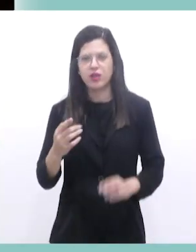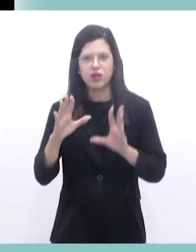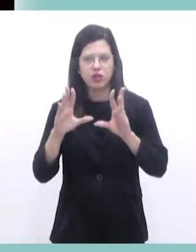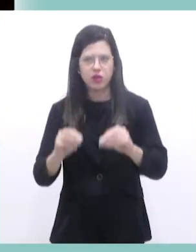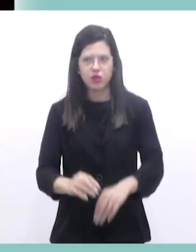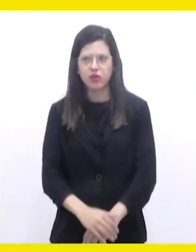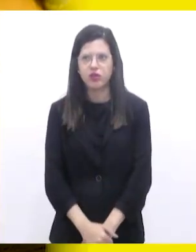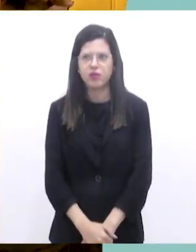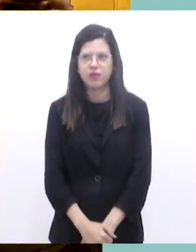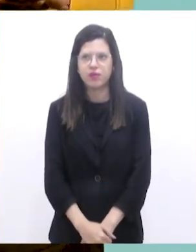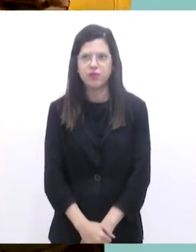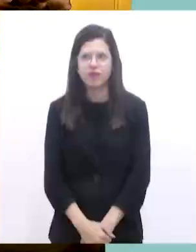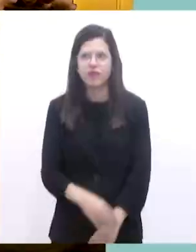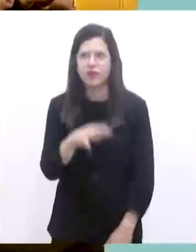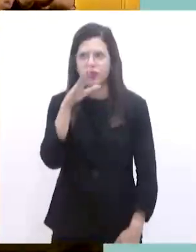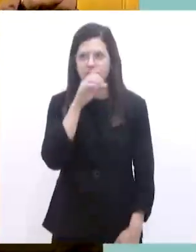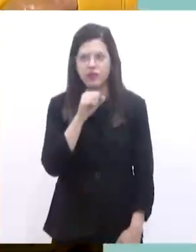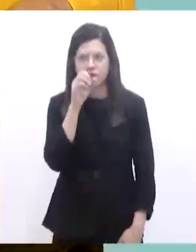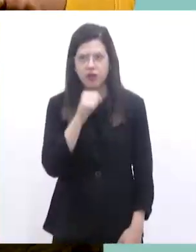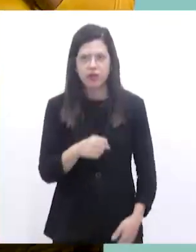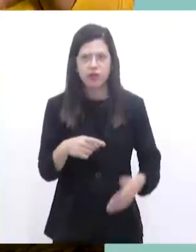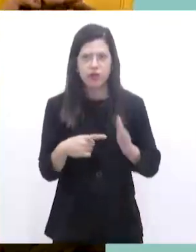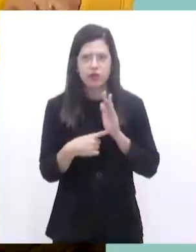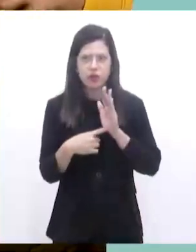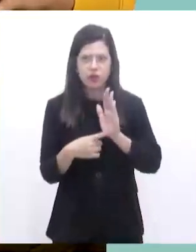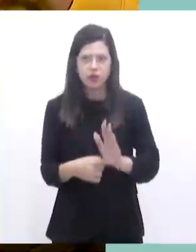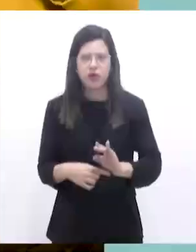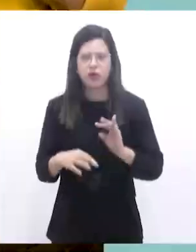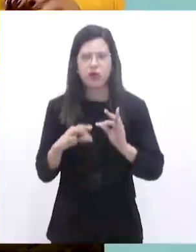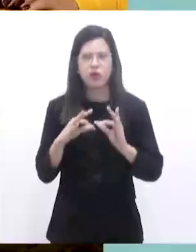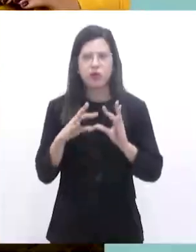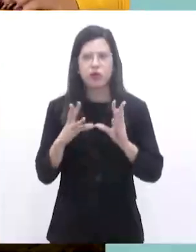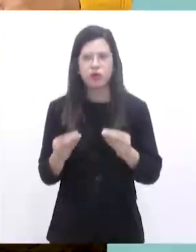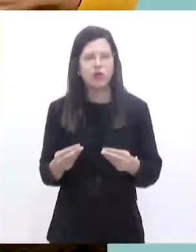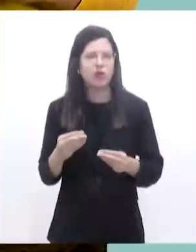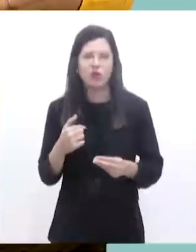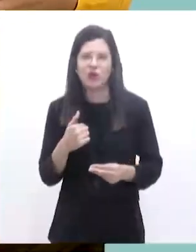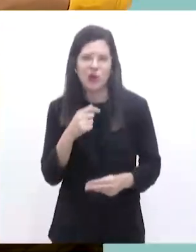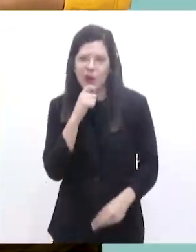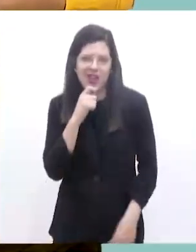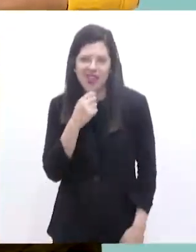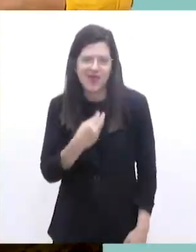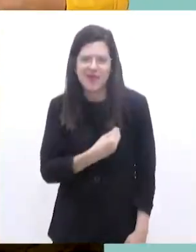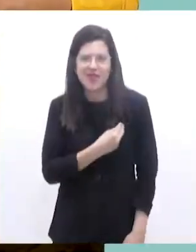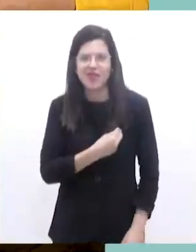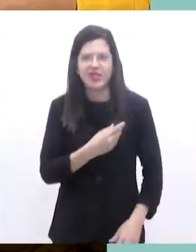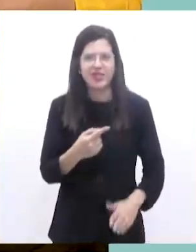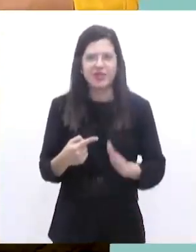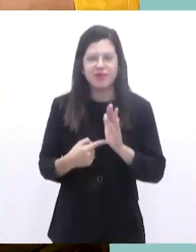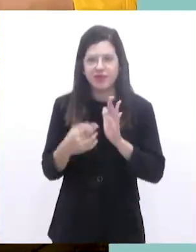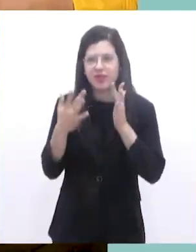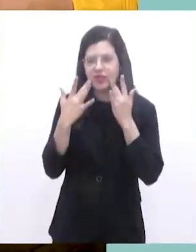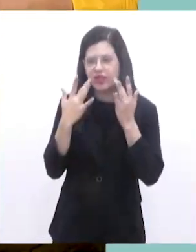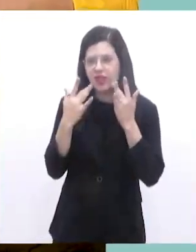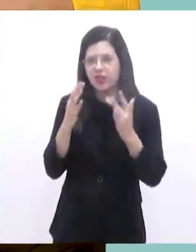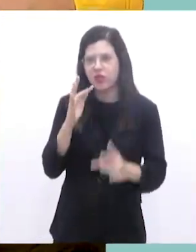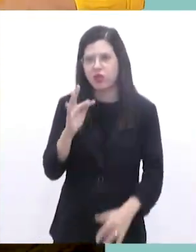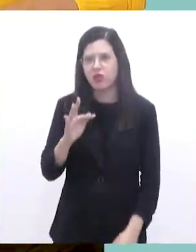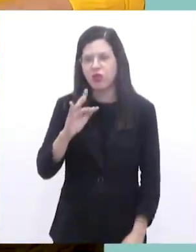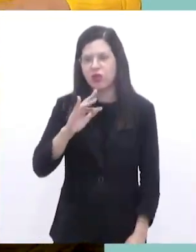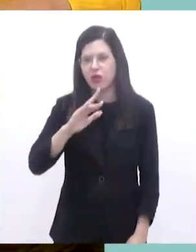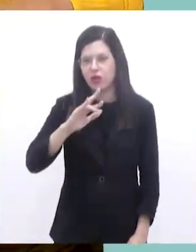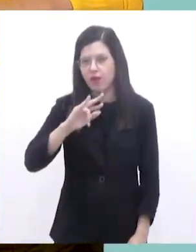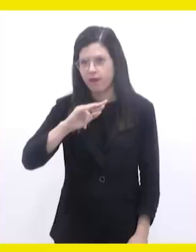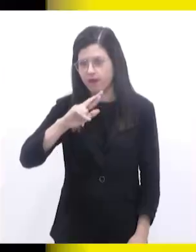noite. No sábado, o espetáculo Tudo Que Eu Não Vivi se apresenta no Teatro Firjansese, em Duque